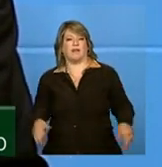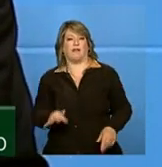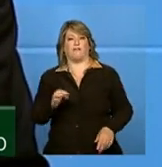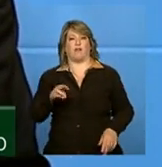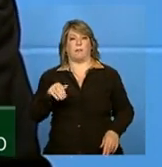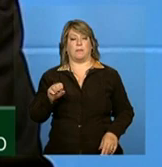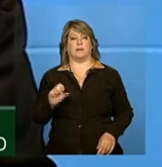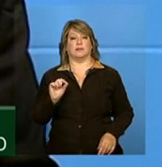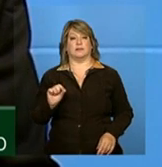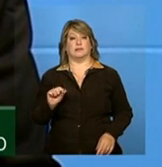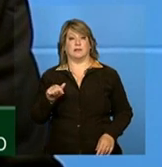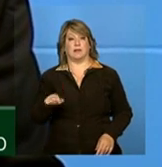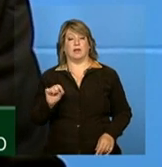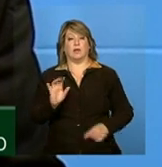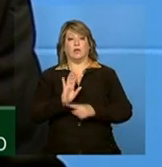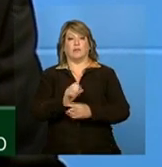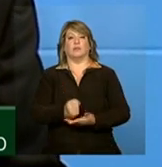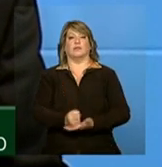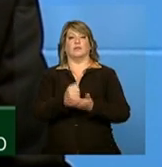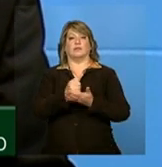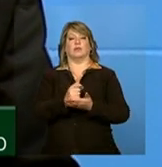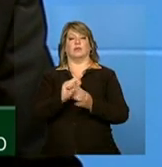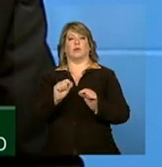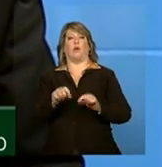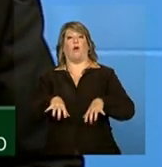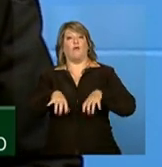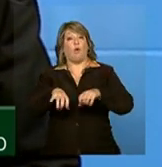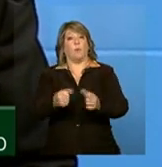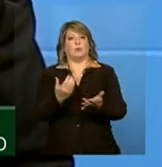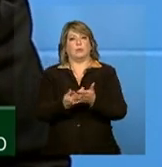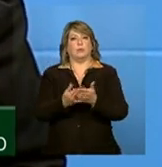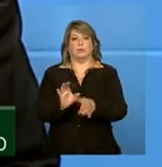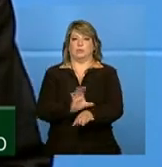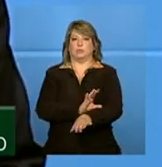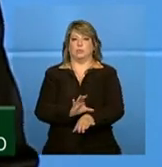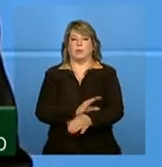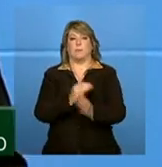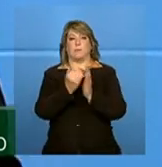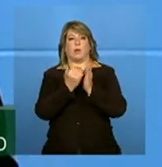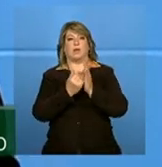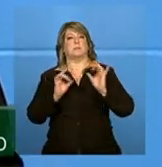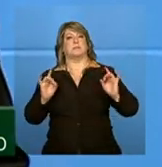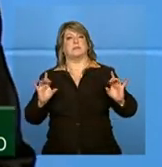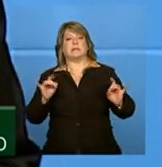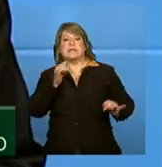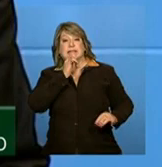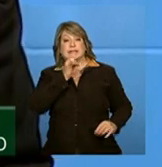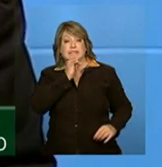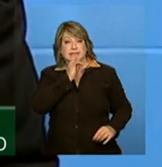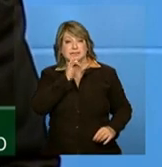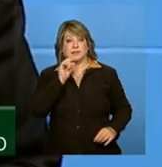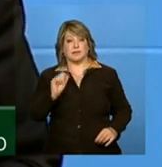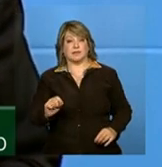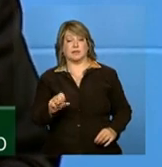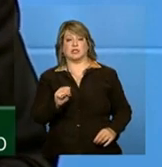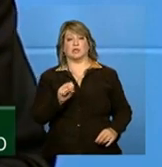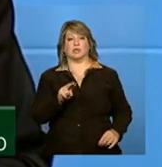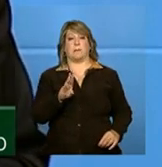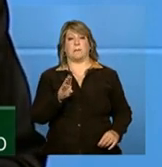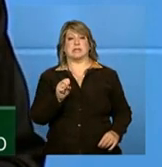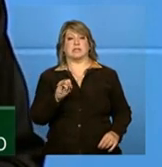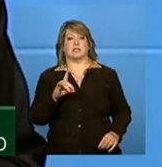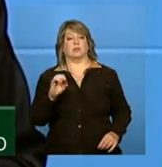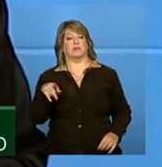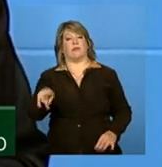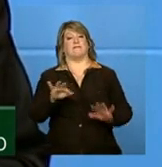quais a promoção, a formação ou a participação em programas específicos, por exemplo, subsídios à